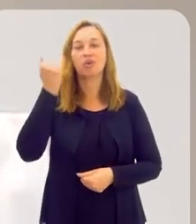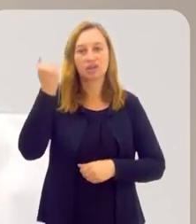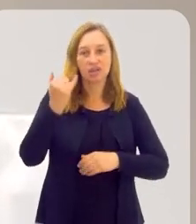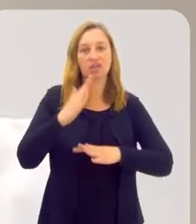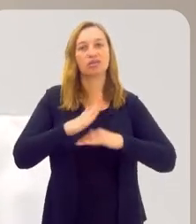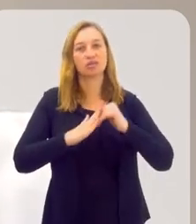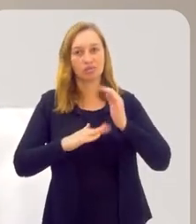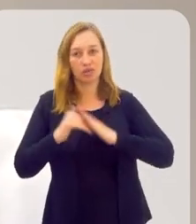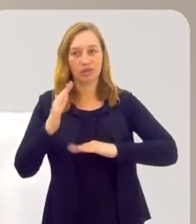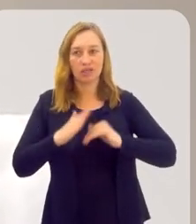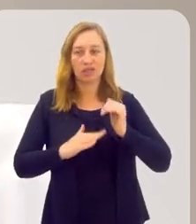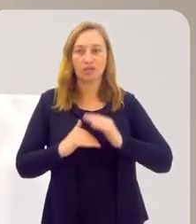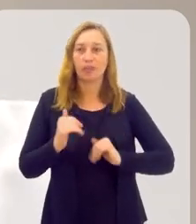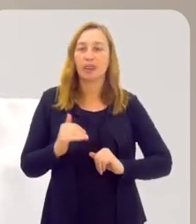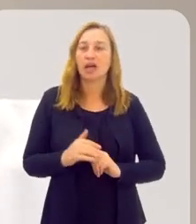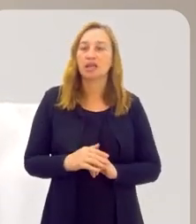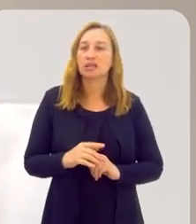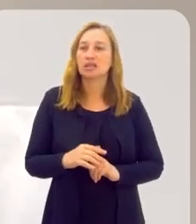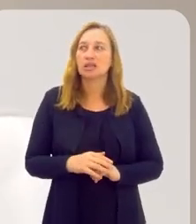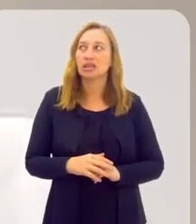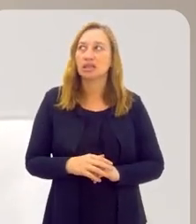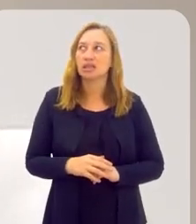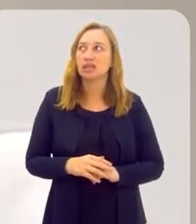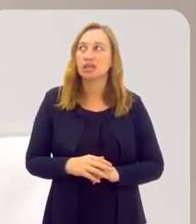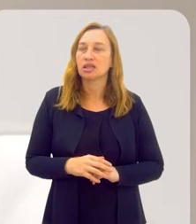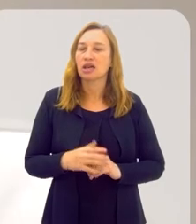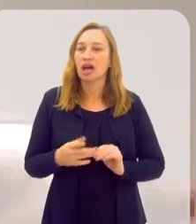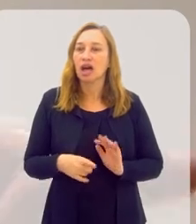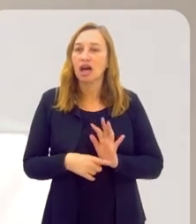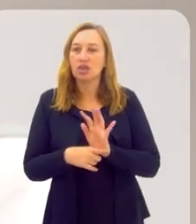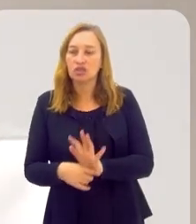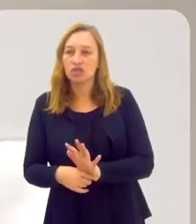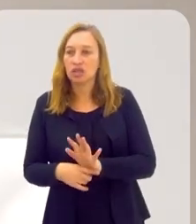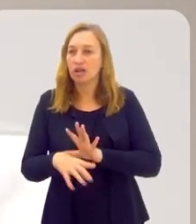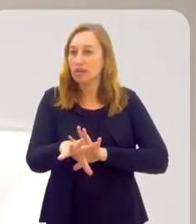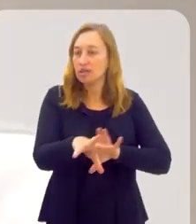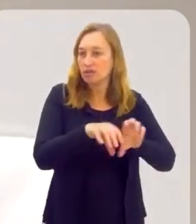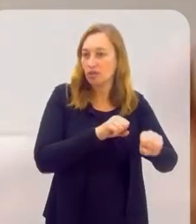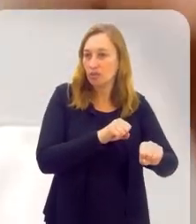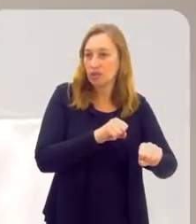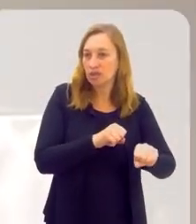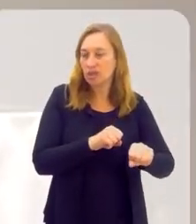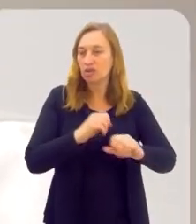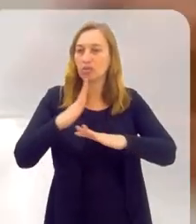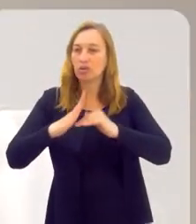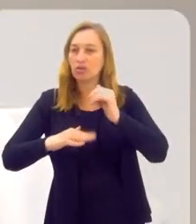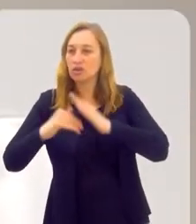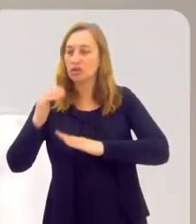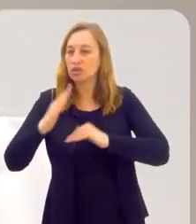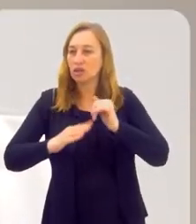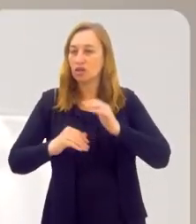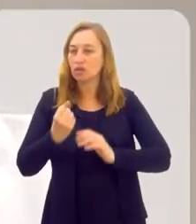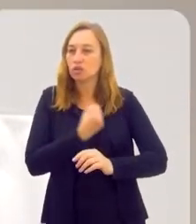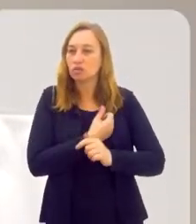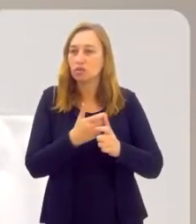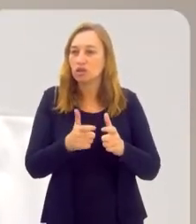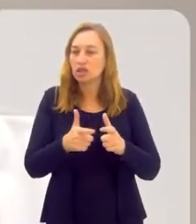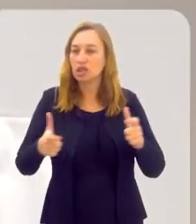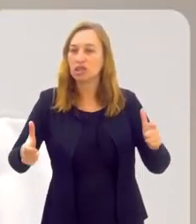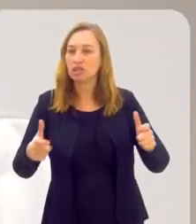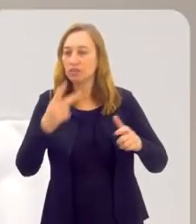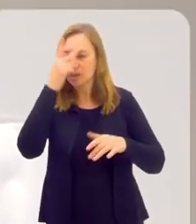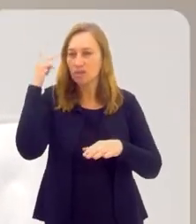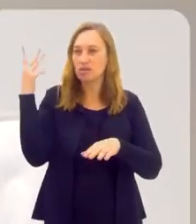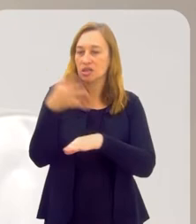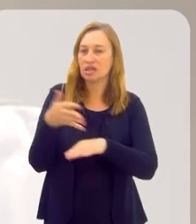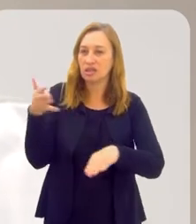deste profissional. Não vale a pena nós contribuirmos para esta formação de profissionais e um aumento da formação de profissionais na